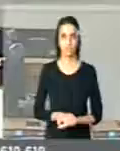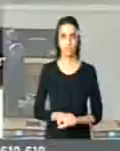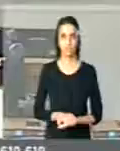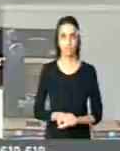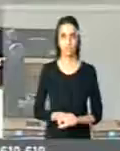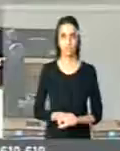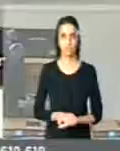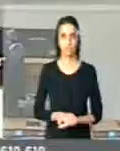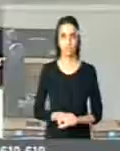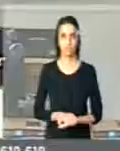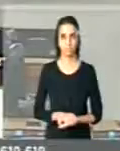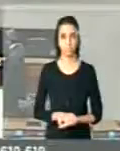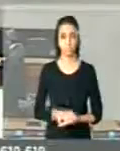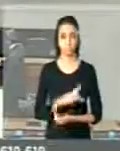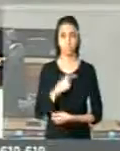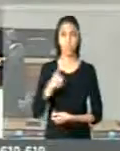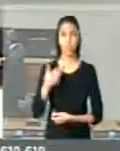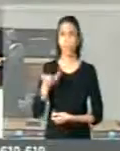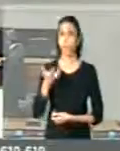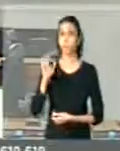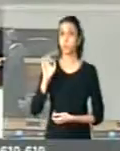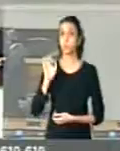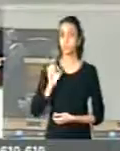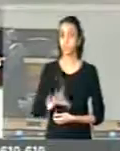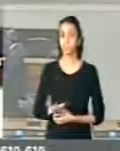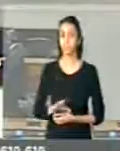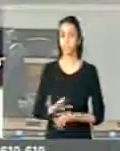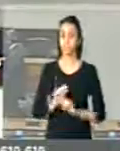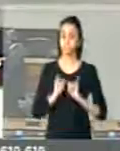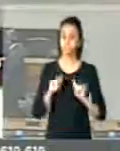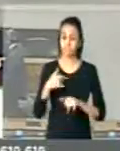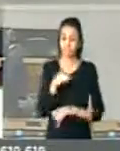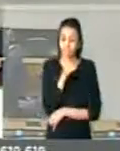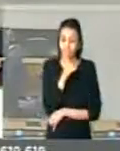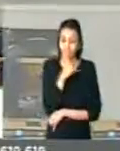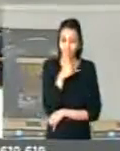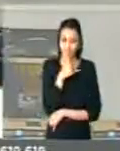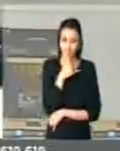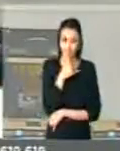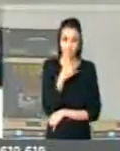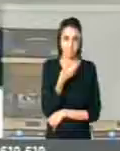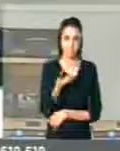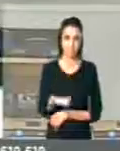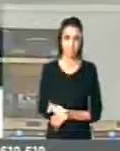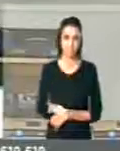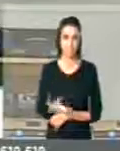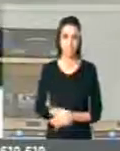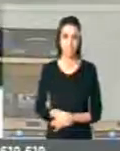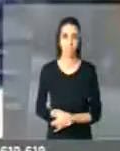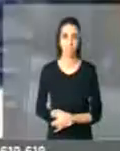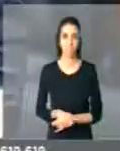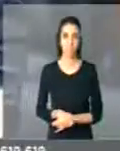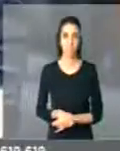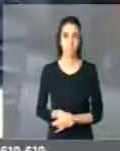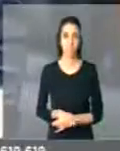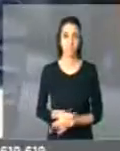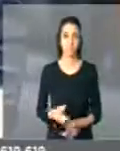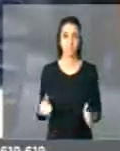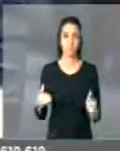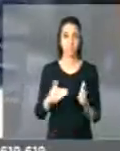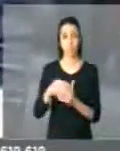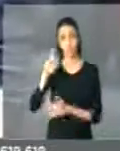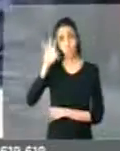Senhor presidente, eu queria apenas dizer que lamento profundamente a posição, a última